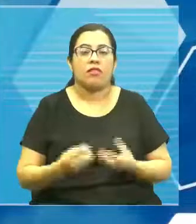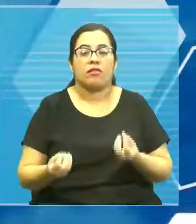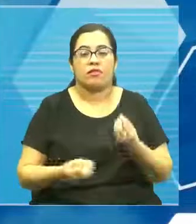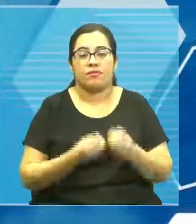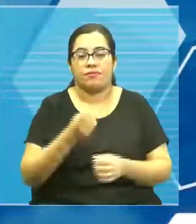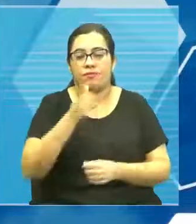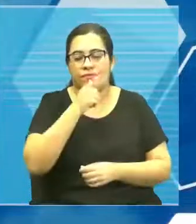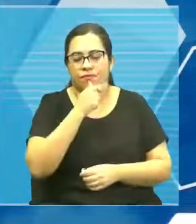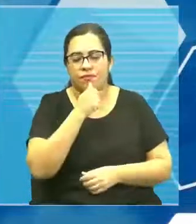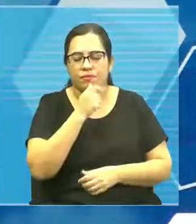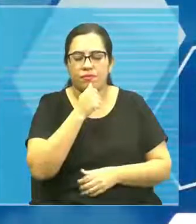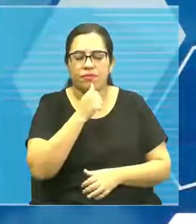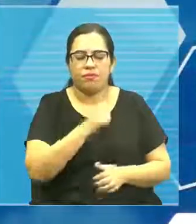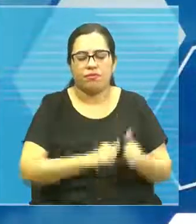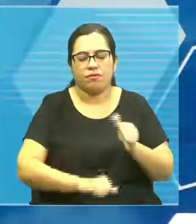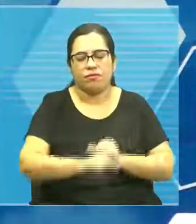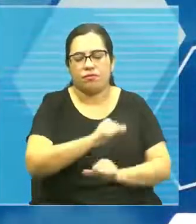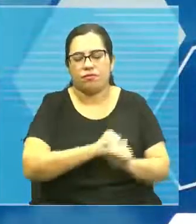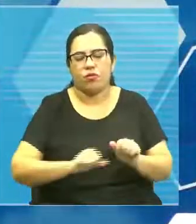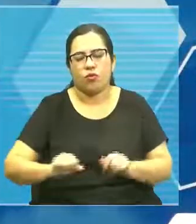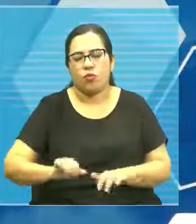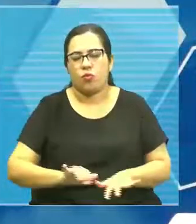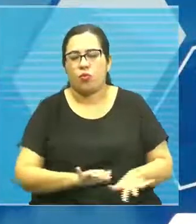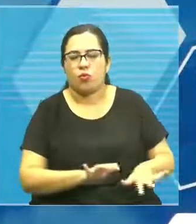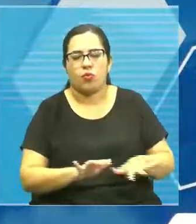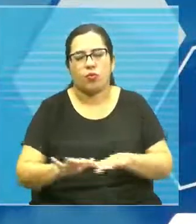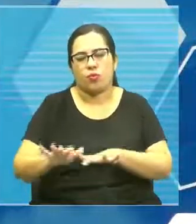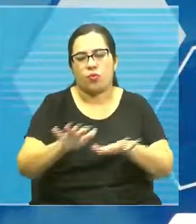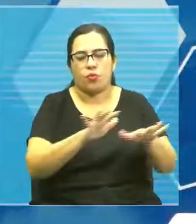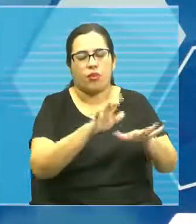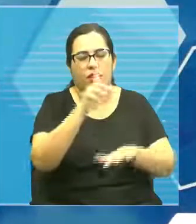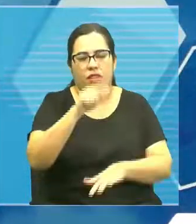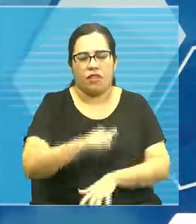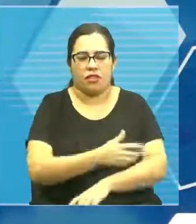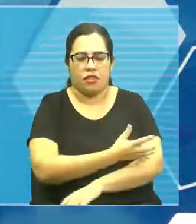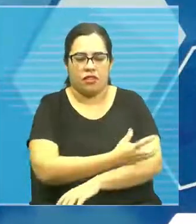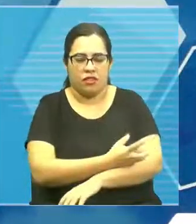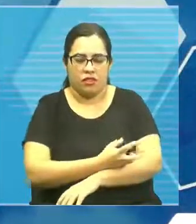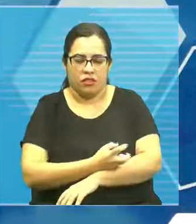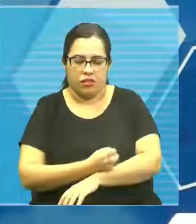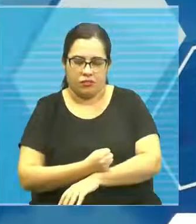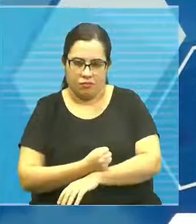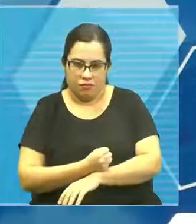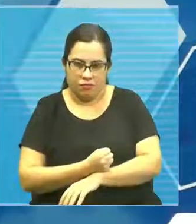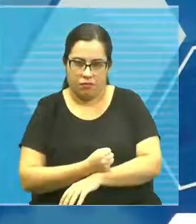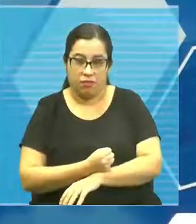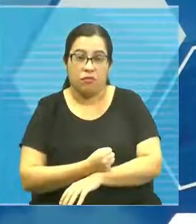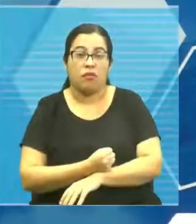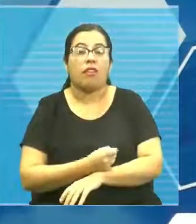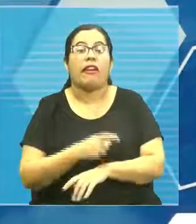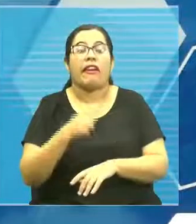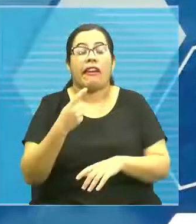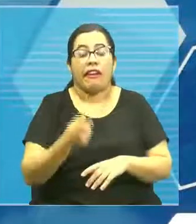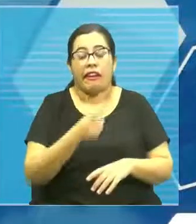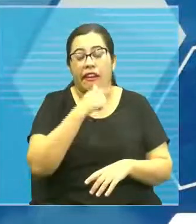da água é um processo endotérmico. Se ela